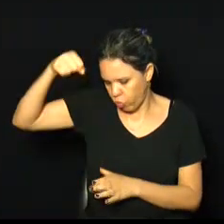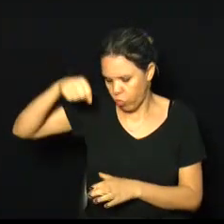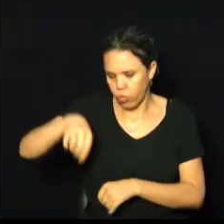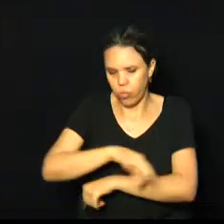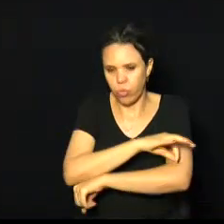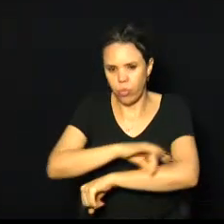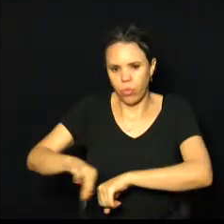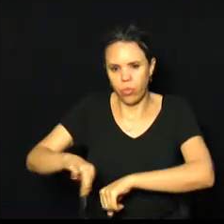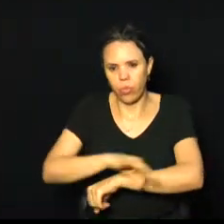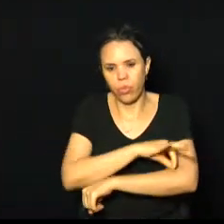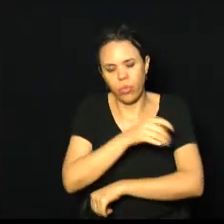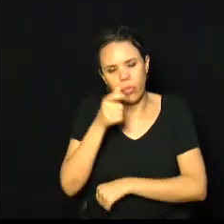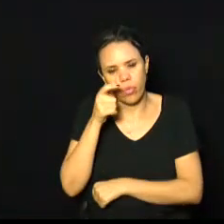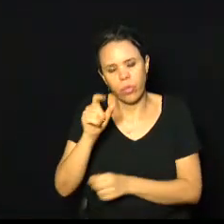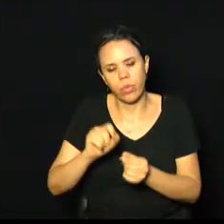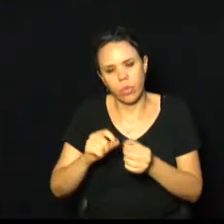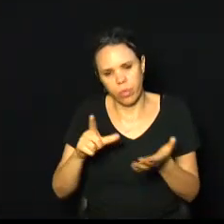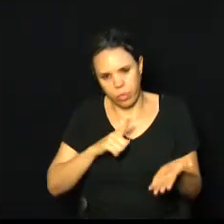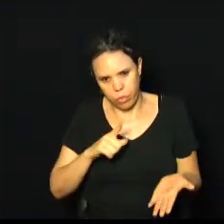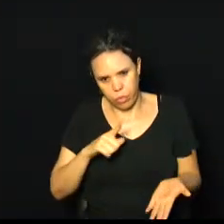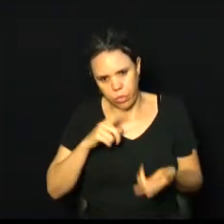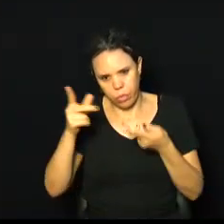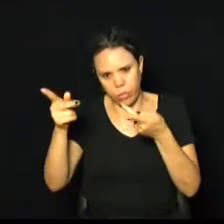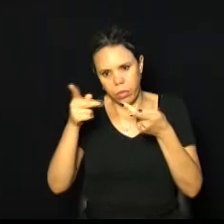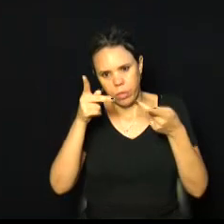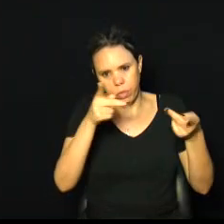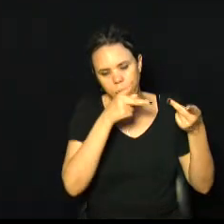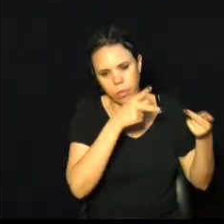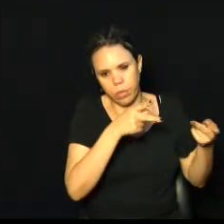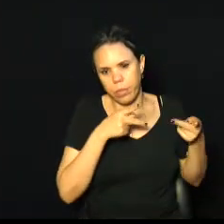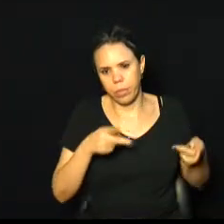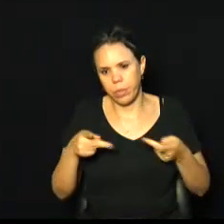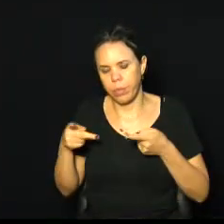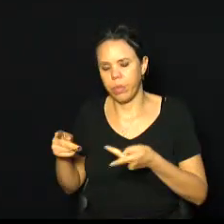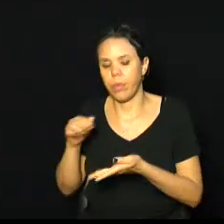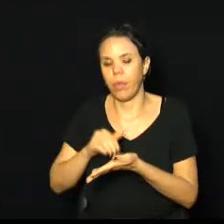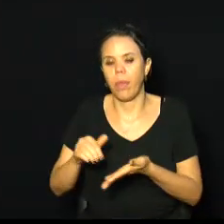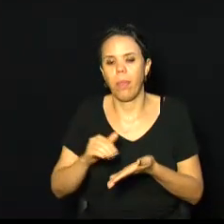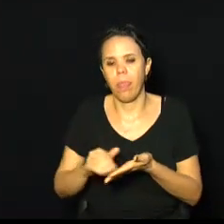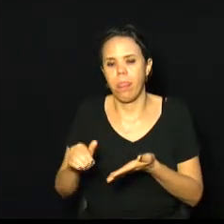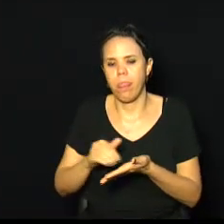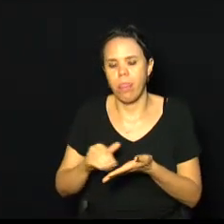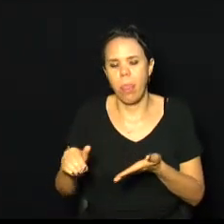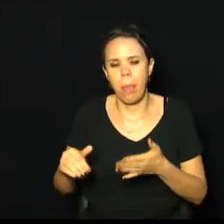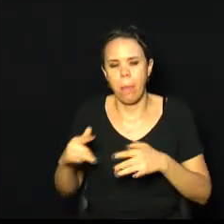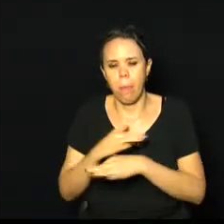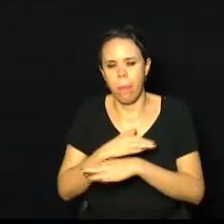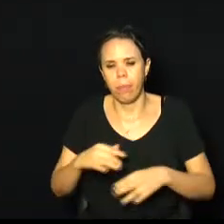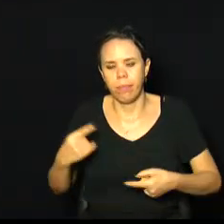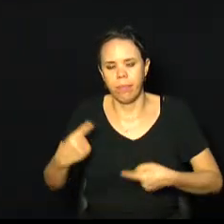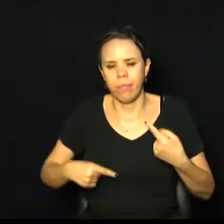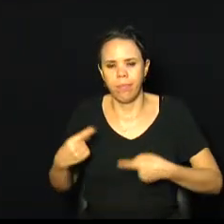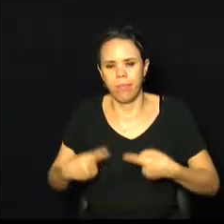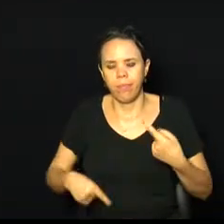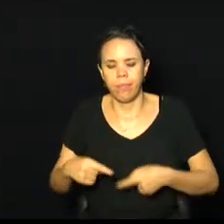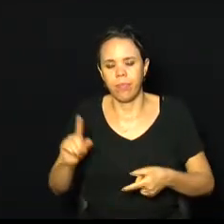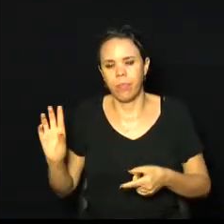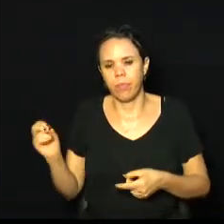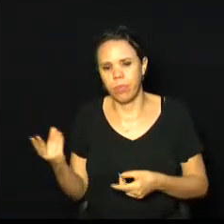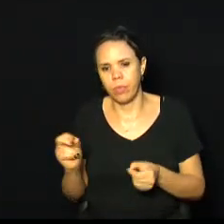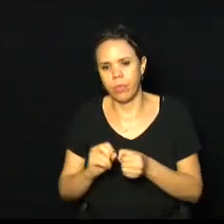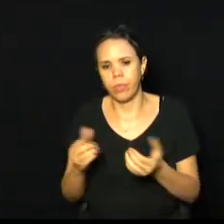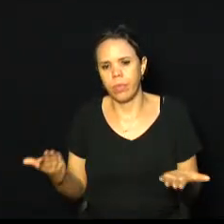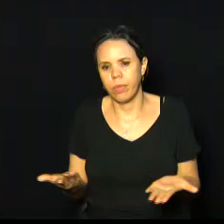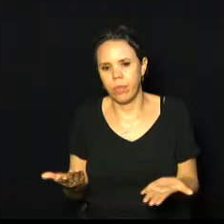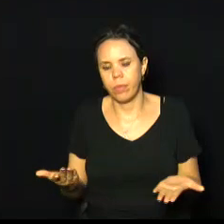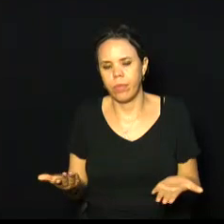os engenheiros civis, temos que chamar a nossa Secretaria de Urbanismo e começar a discutir isso. Ou nós fazemos isso agora,